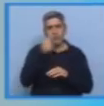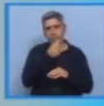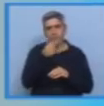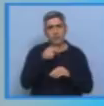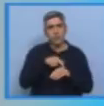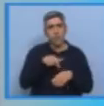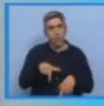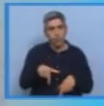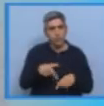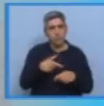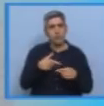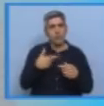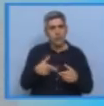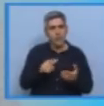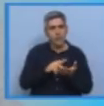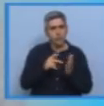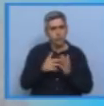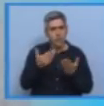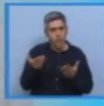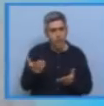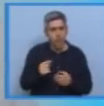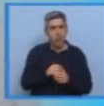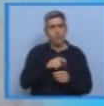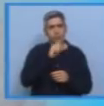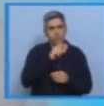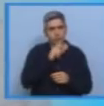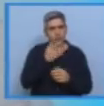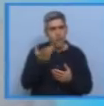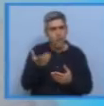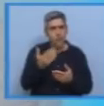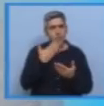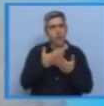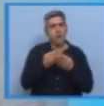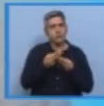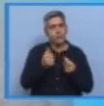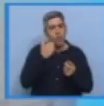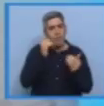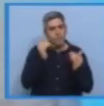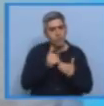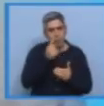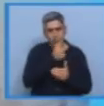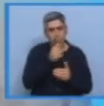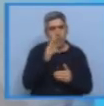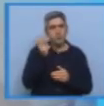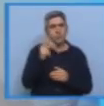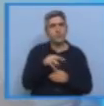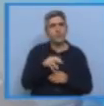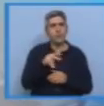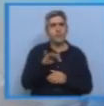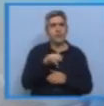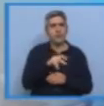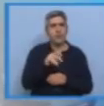hoje, felizmente, temos tecnologia que tem permitido aliviar esse sofrimento. Quando surgiu a morfina, o Papa Pio